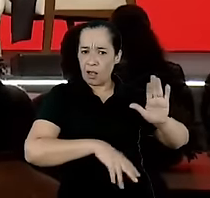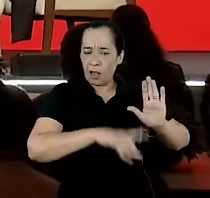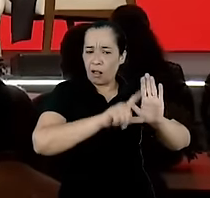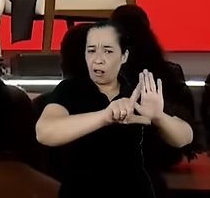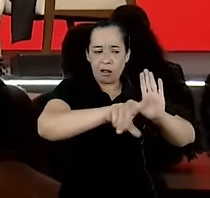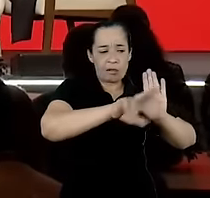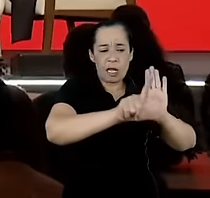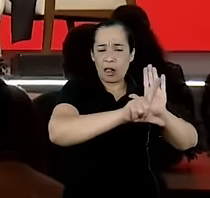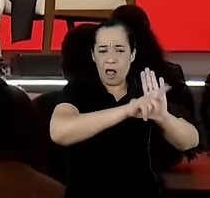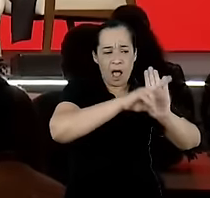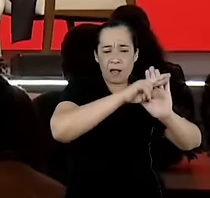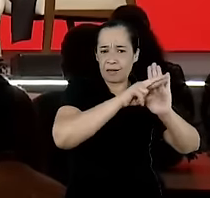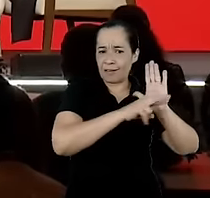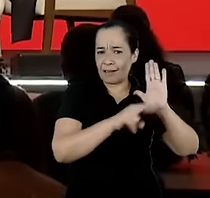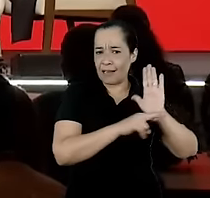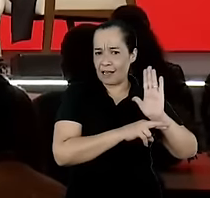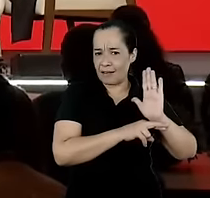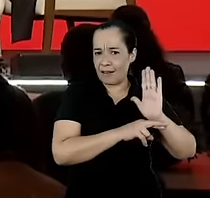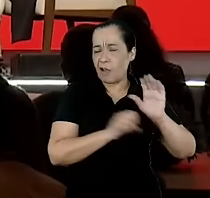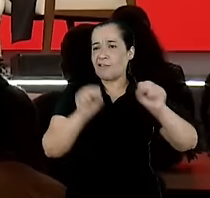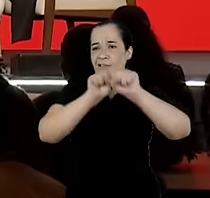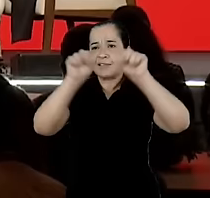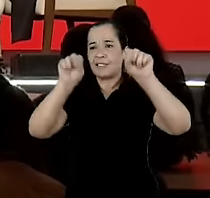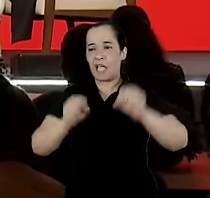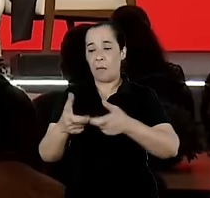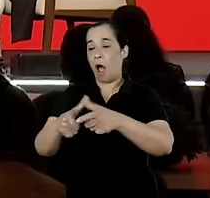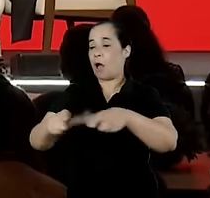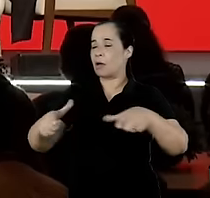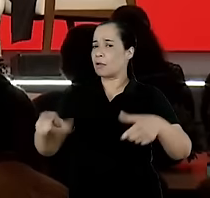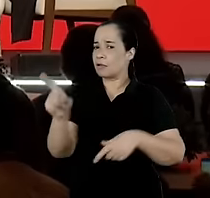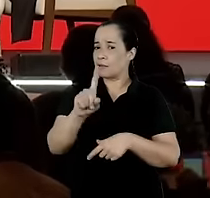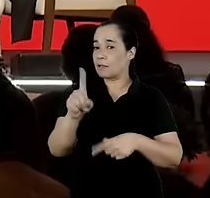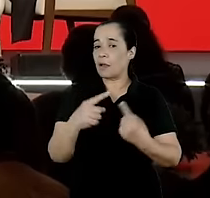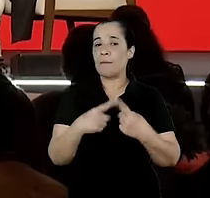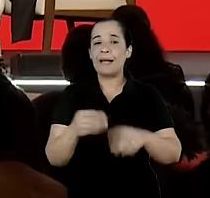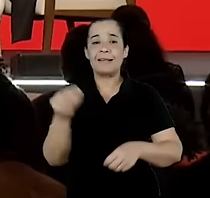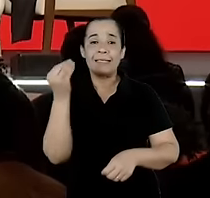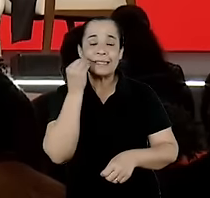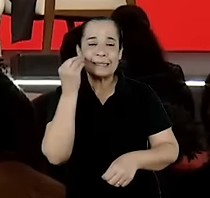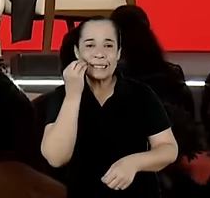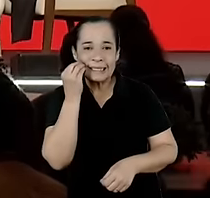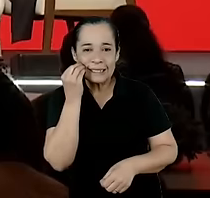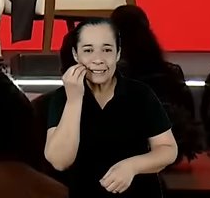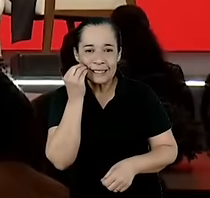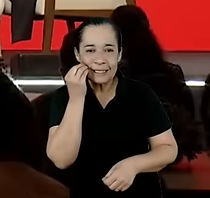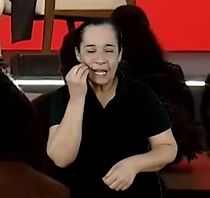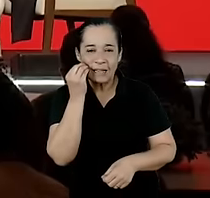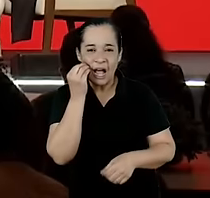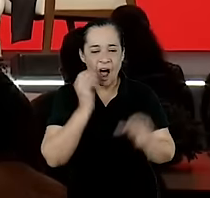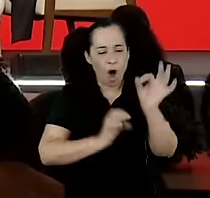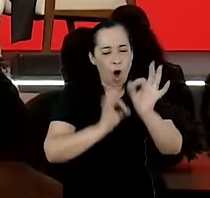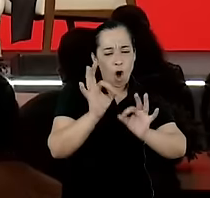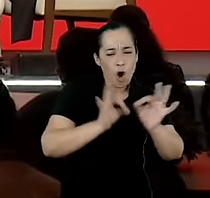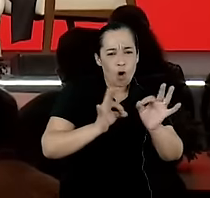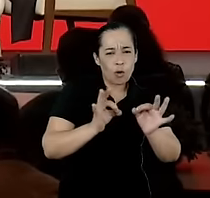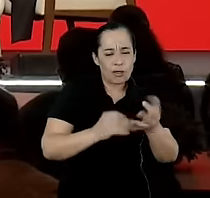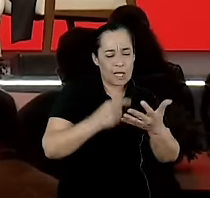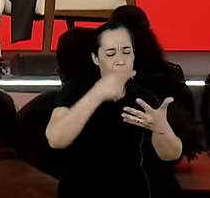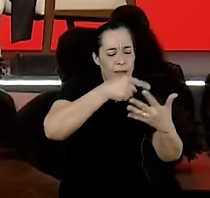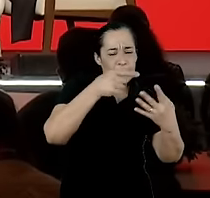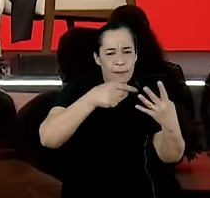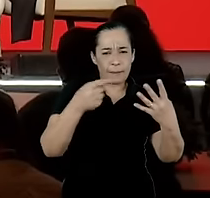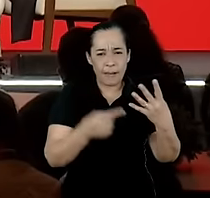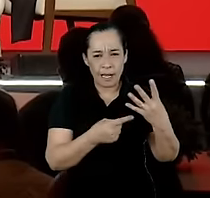atingir sistemas macros do fiscal Mas elas elas vão vão tentar desentupir vários canos que estão entupidos na economia